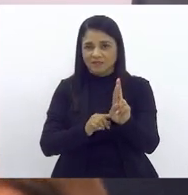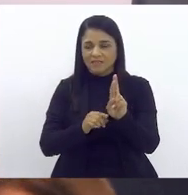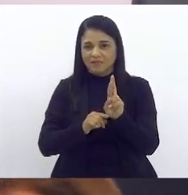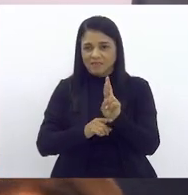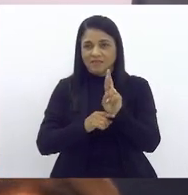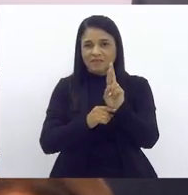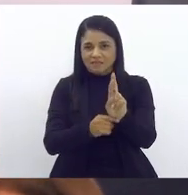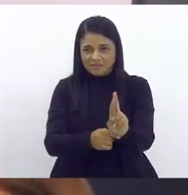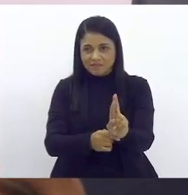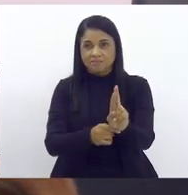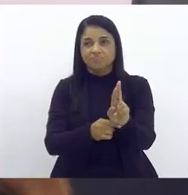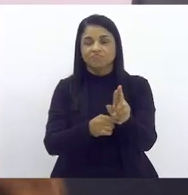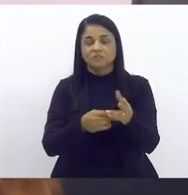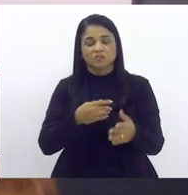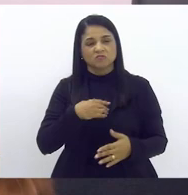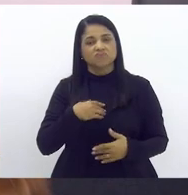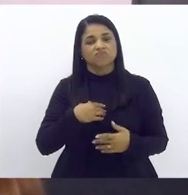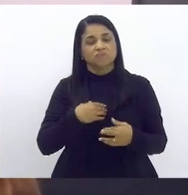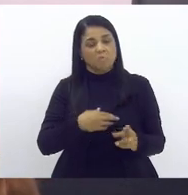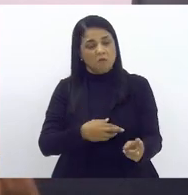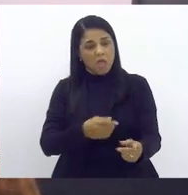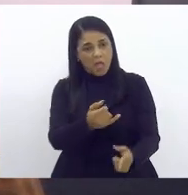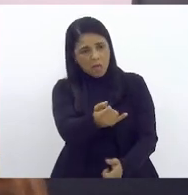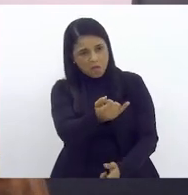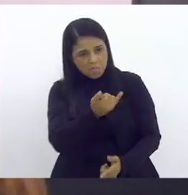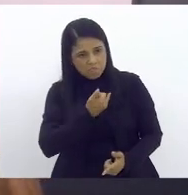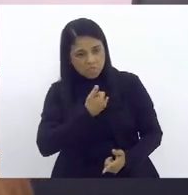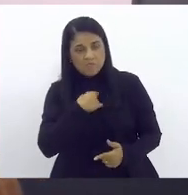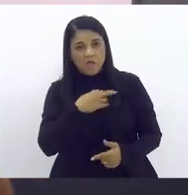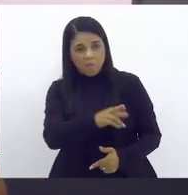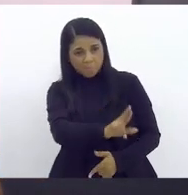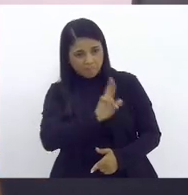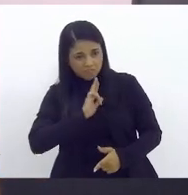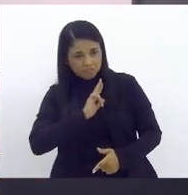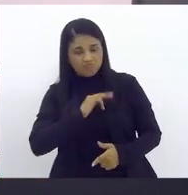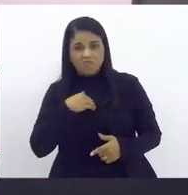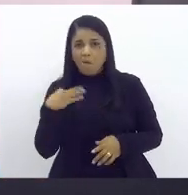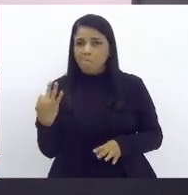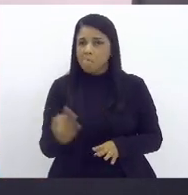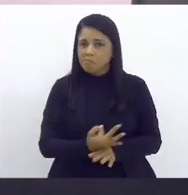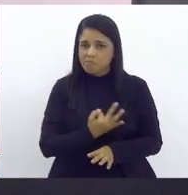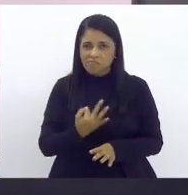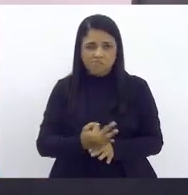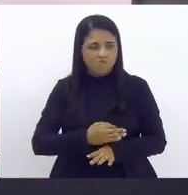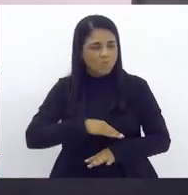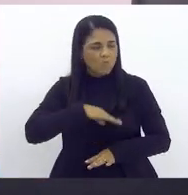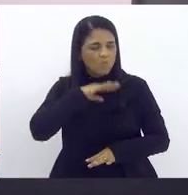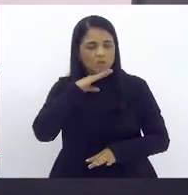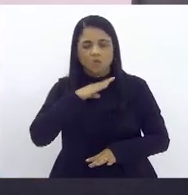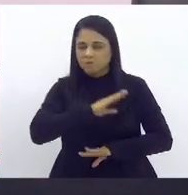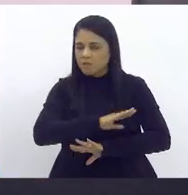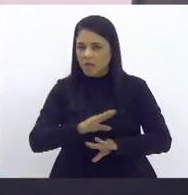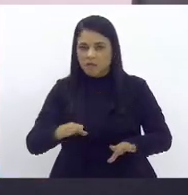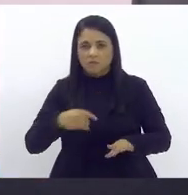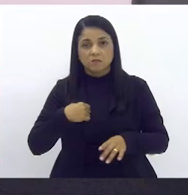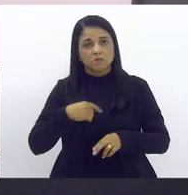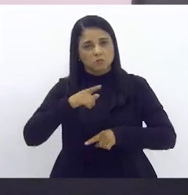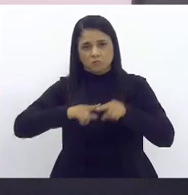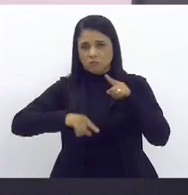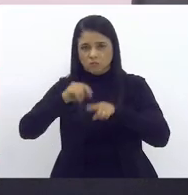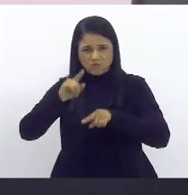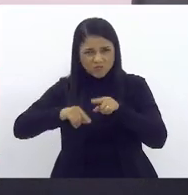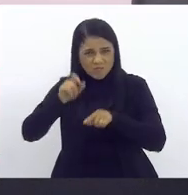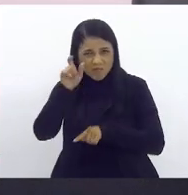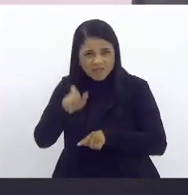nossos corações até hoje. Nós não suportamos isso, nós não somos acessórios.